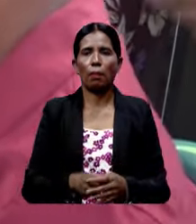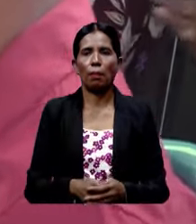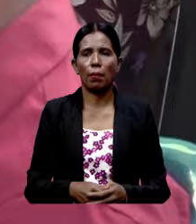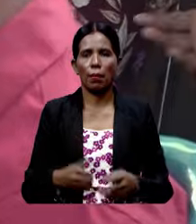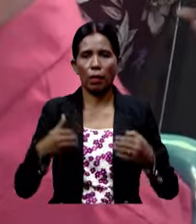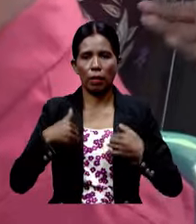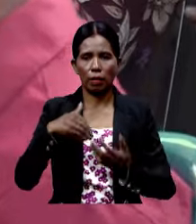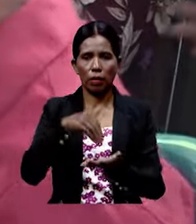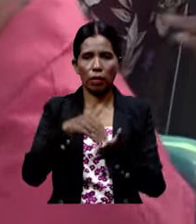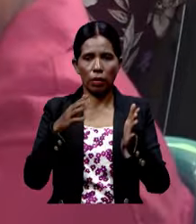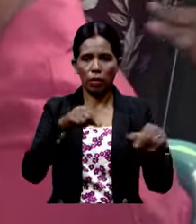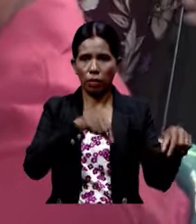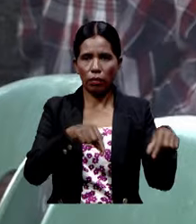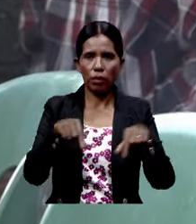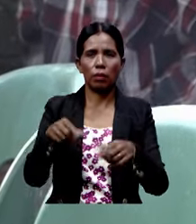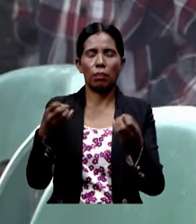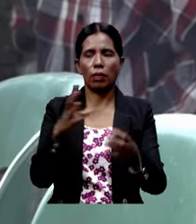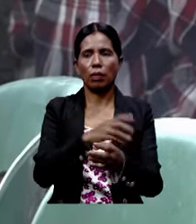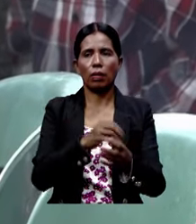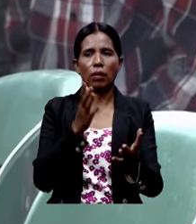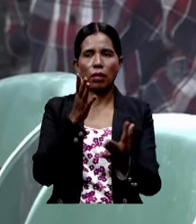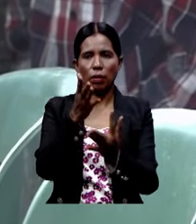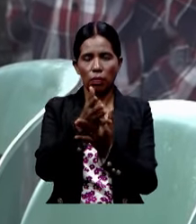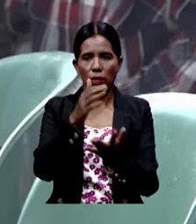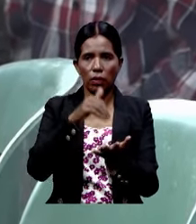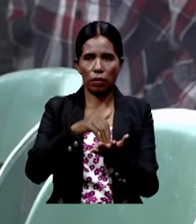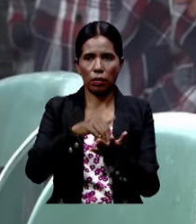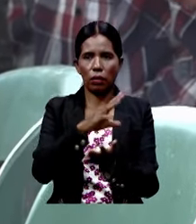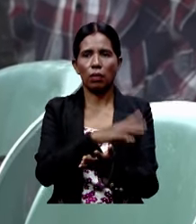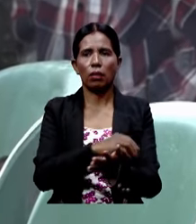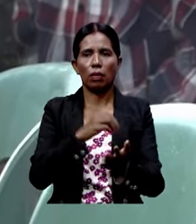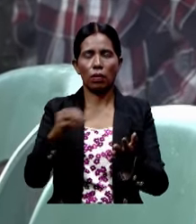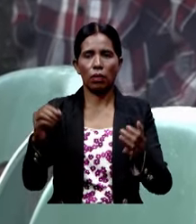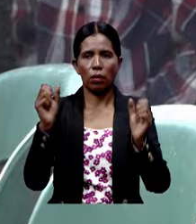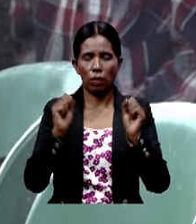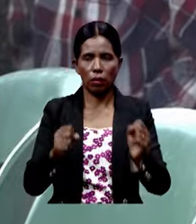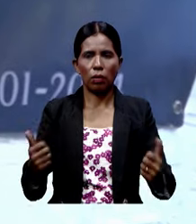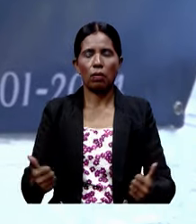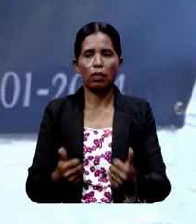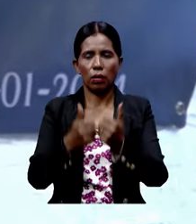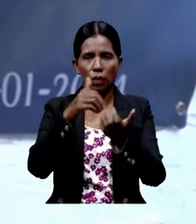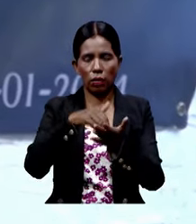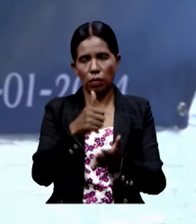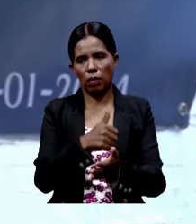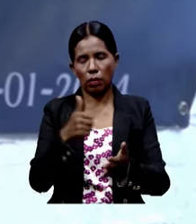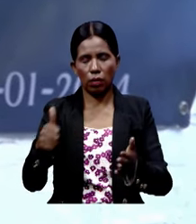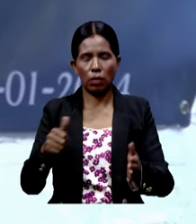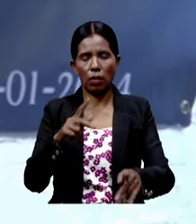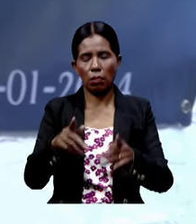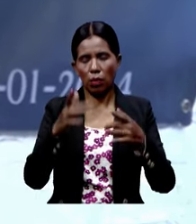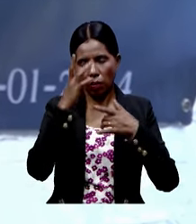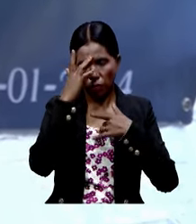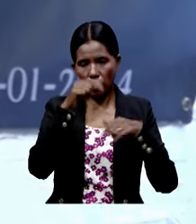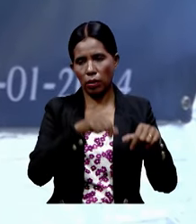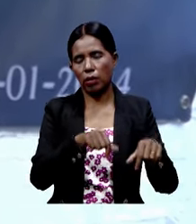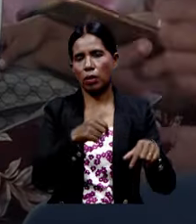ona estudante de deficiência lubu kida makasesu ona ba estudo e ensino superior, onde compete o estudante sira ne beho condição normal, no